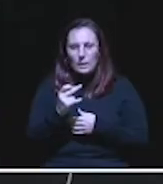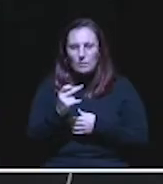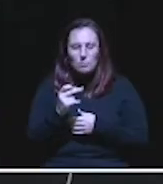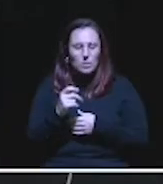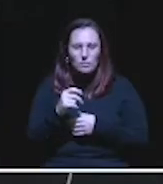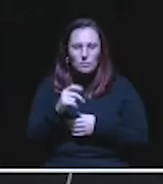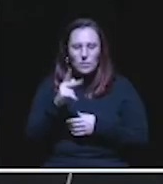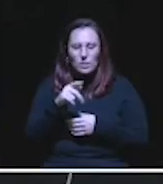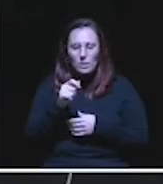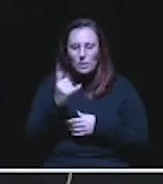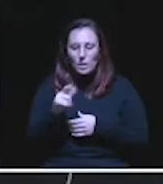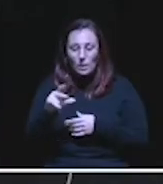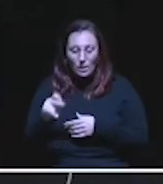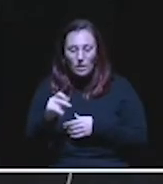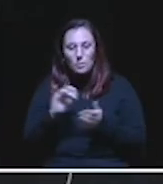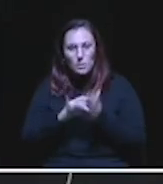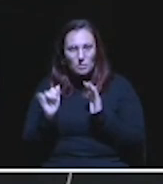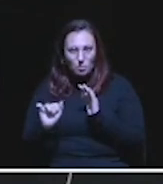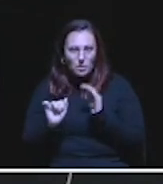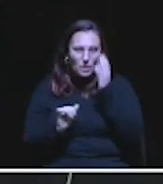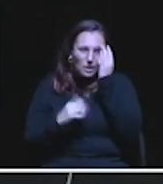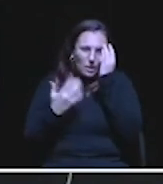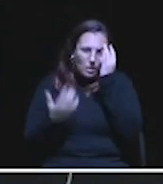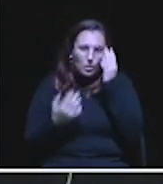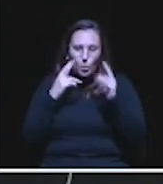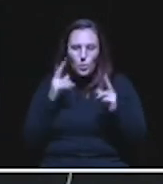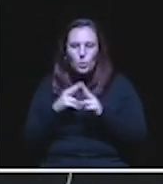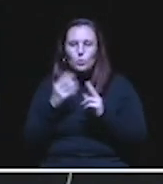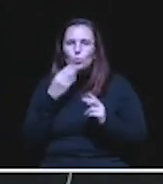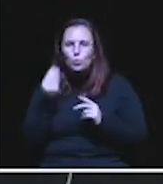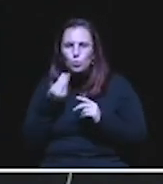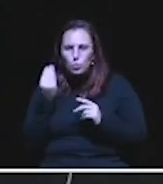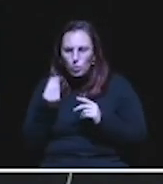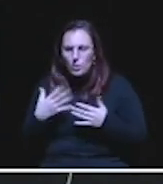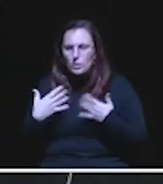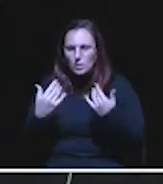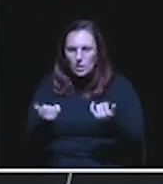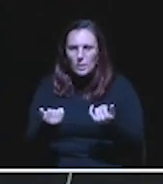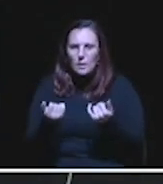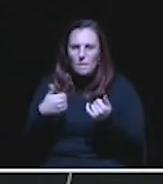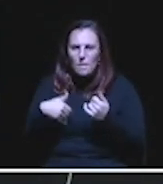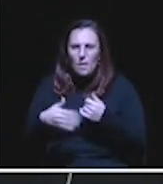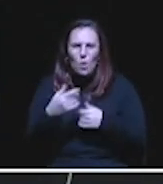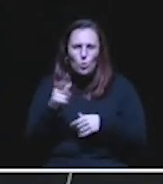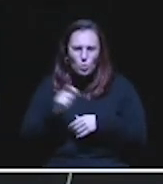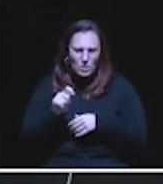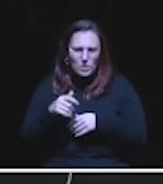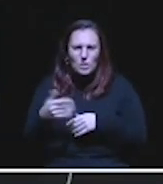Agora sobre a Jornada Mundial da Juventude, que se realiza daqui a poucos meses em Lisboa para acolher mais de 1 milhão de jovens